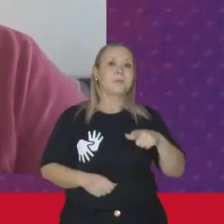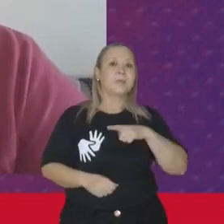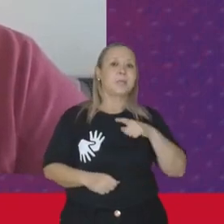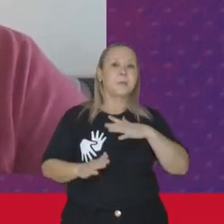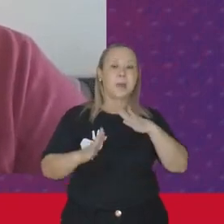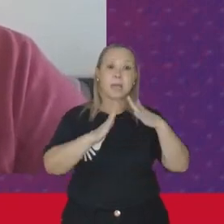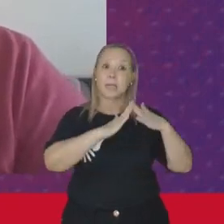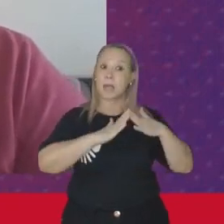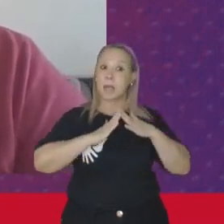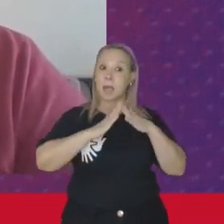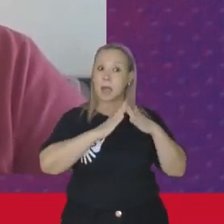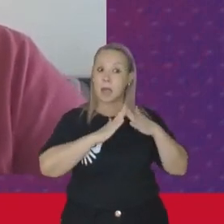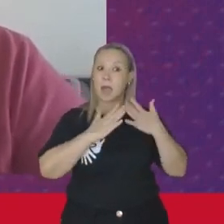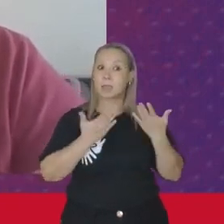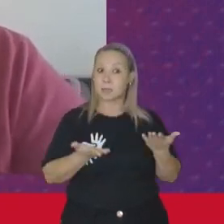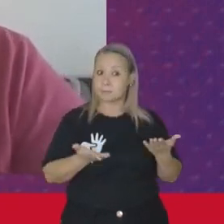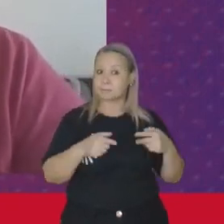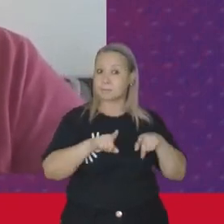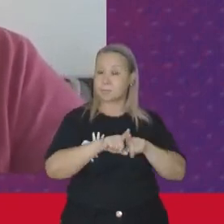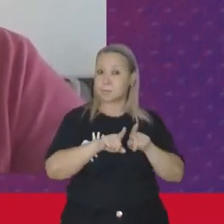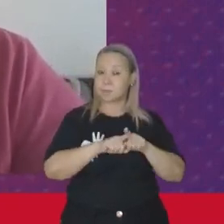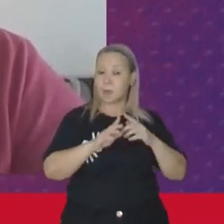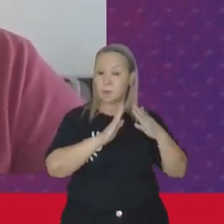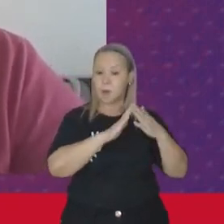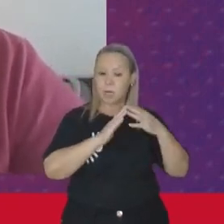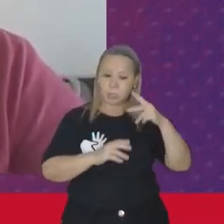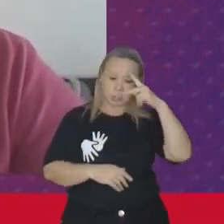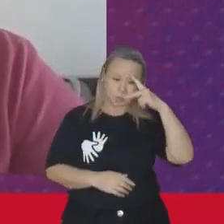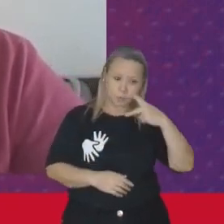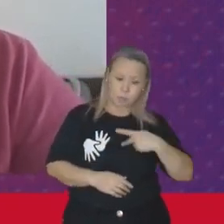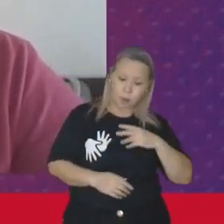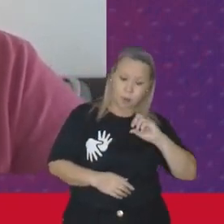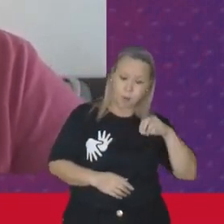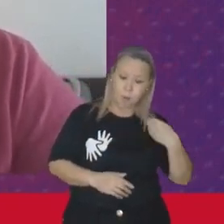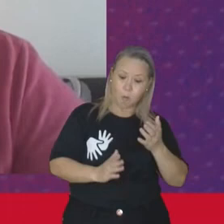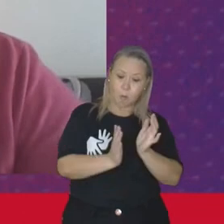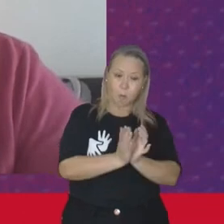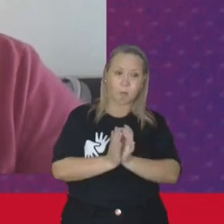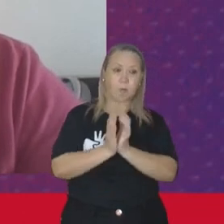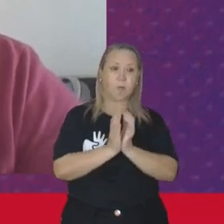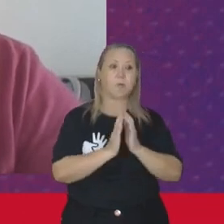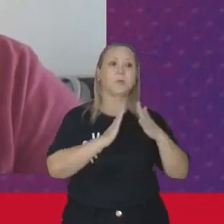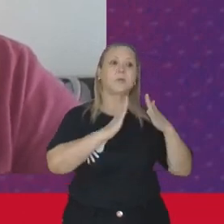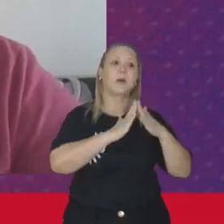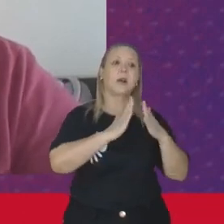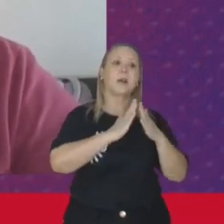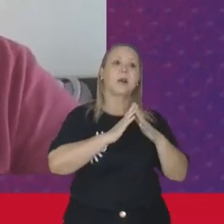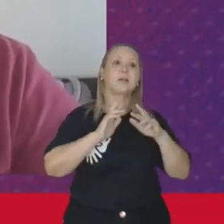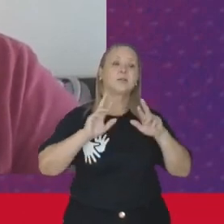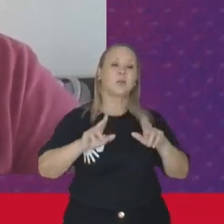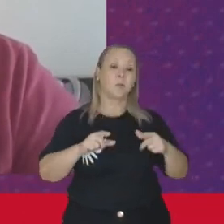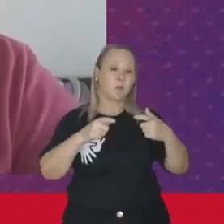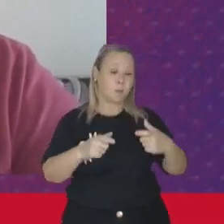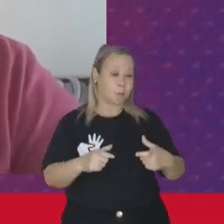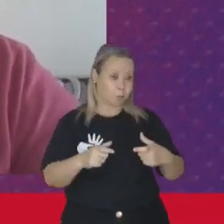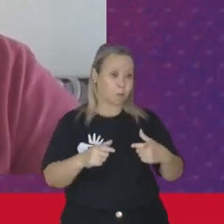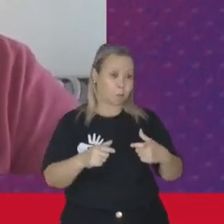casa, né? Seja essa moradia individual ou coletiva, né? A casa como um